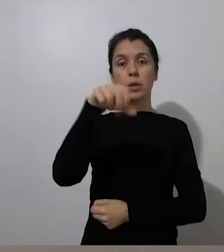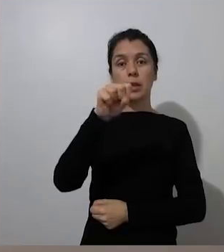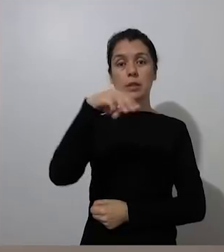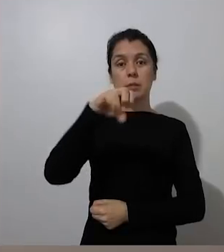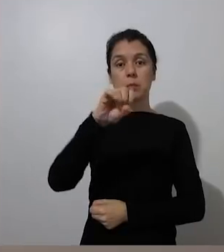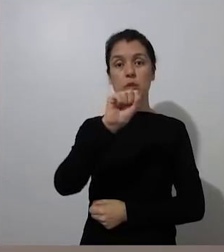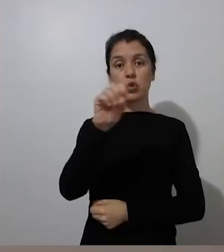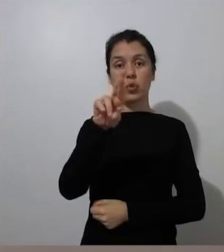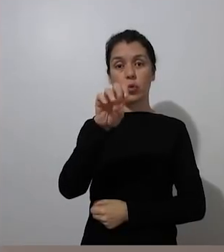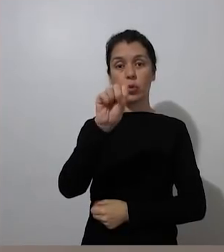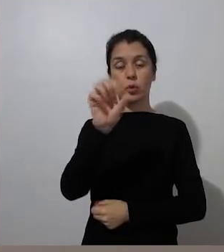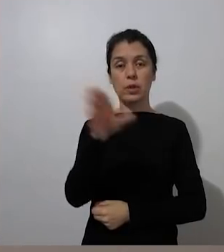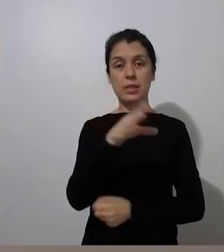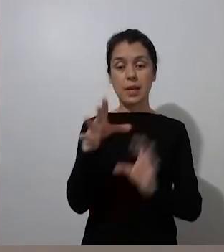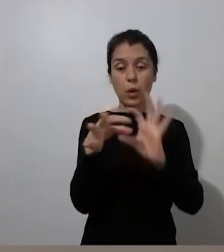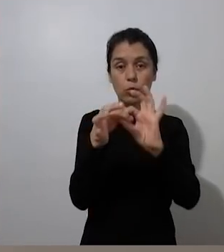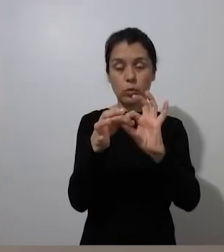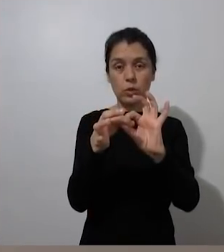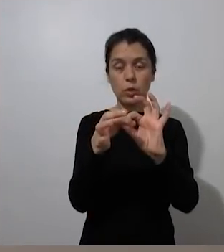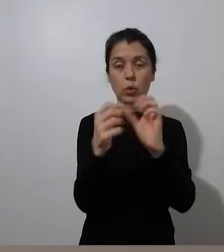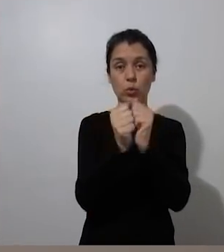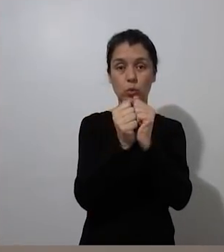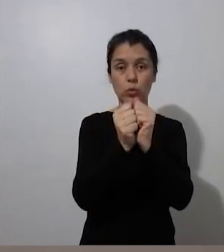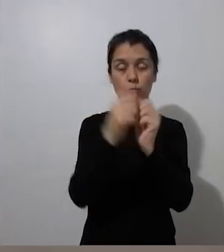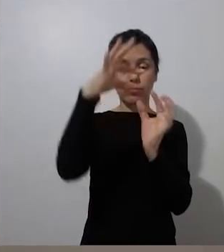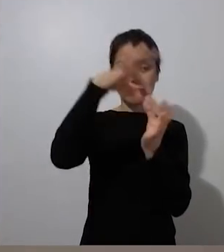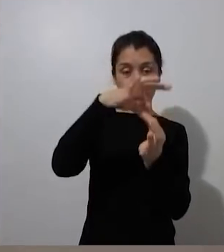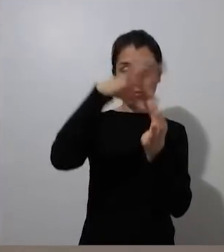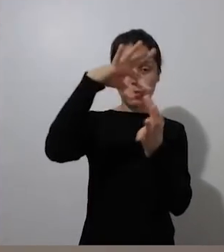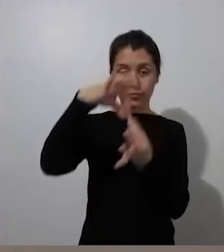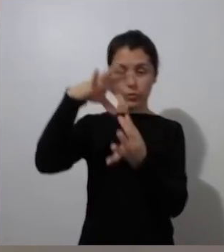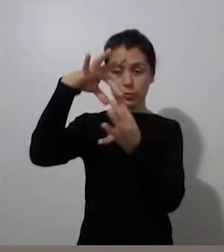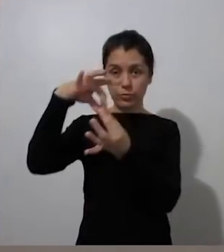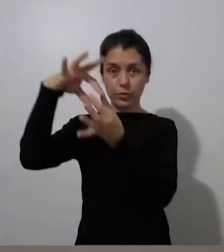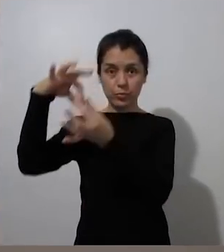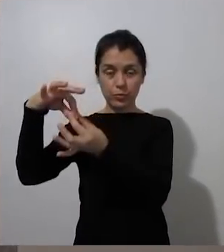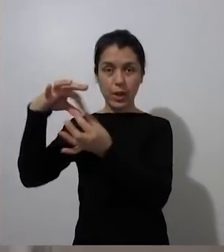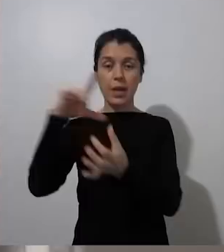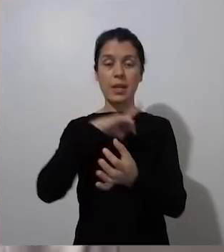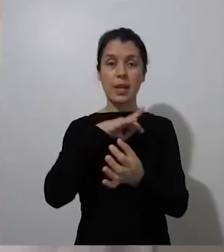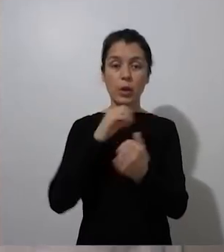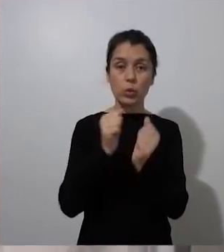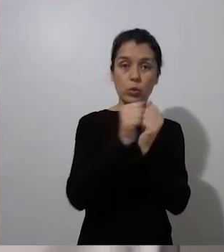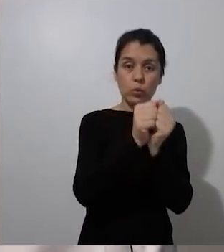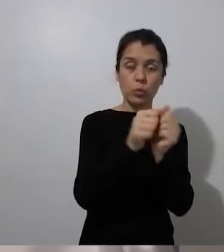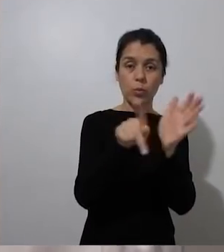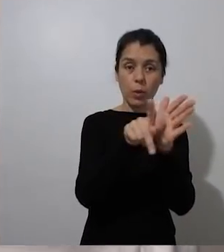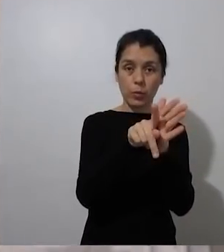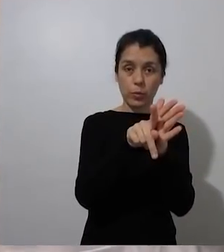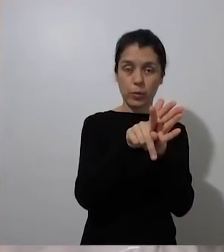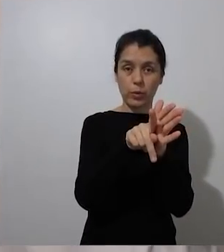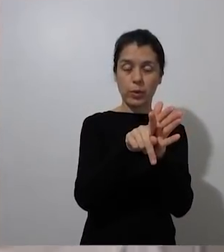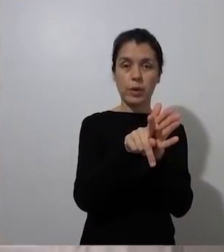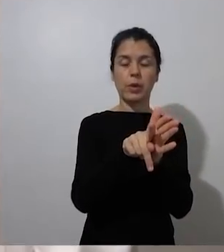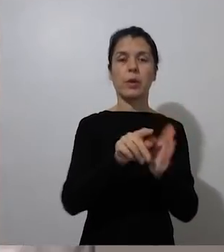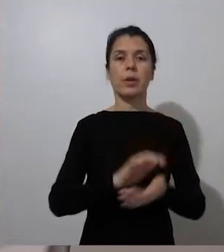são liberados da vesícula e eles grudam nos seus receptores. Cada neurotransmissor tem um receptor